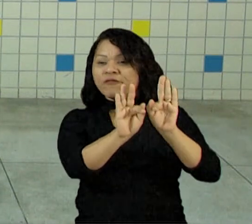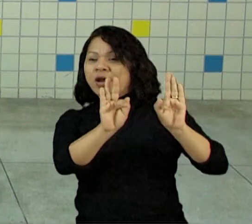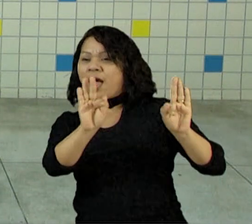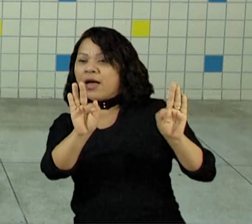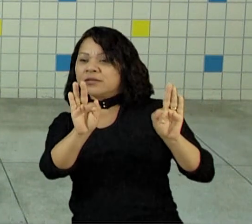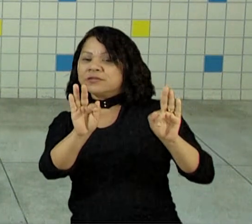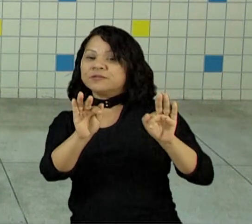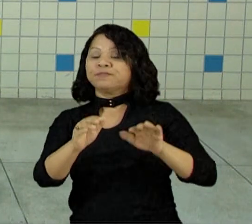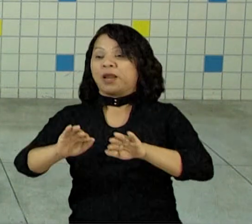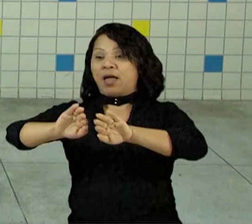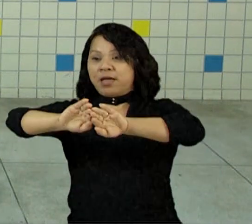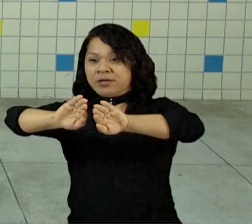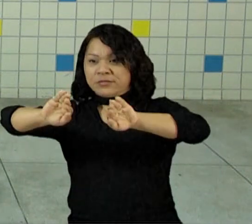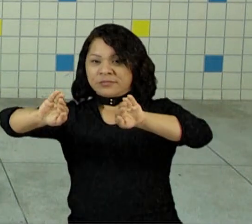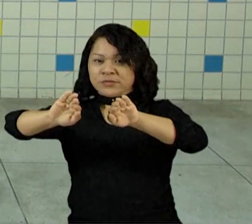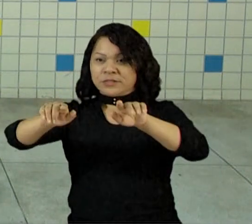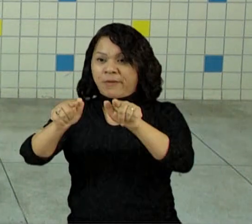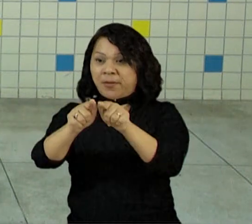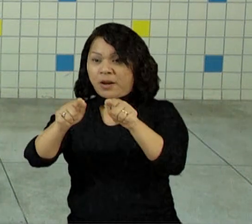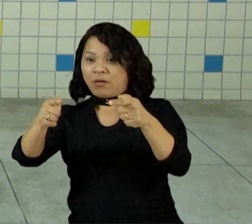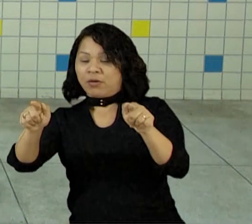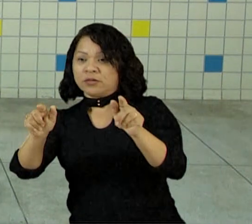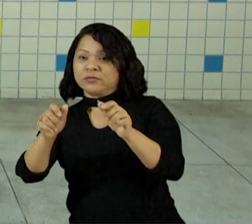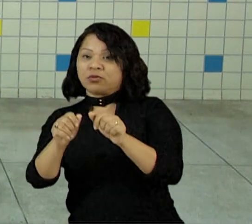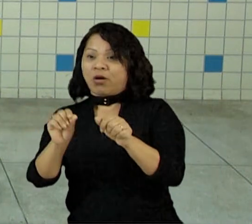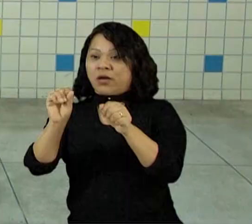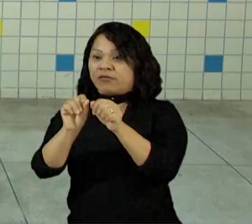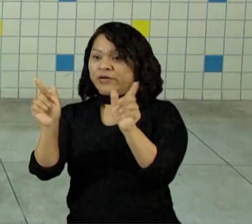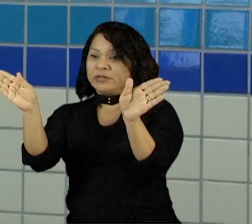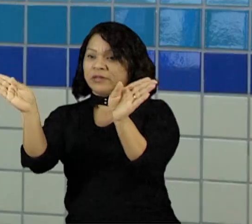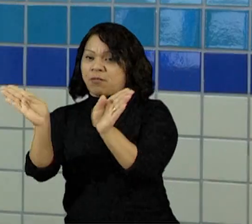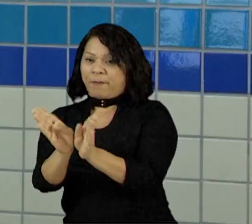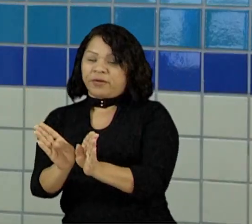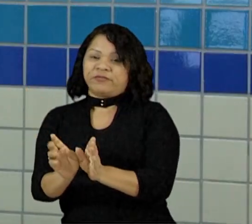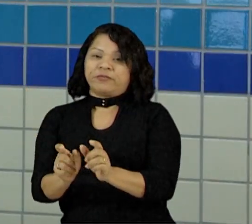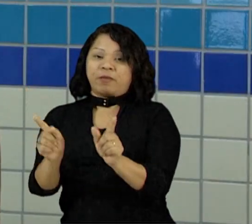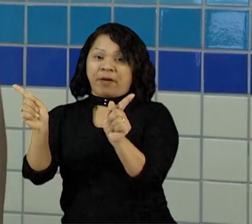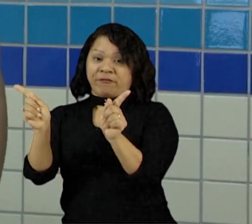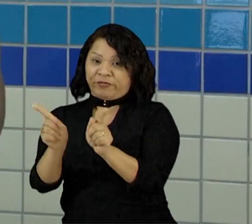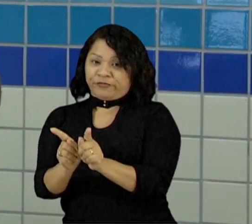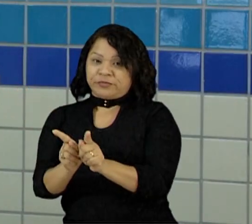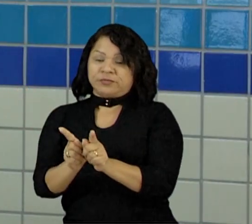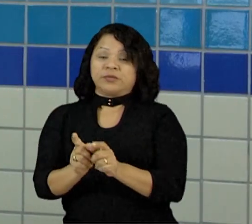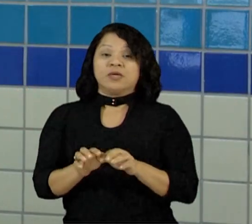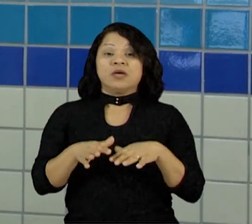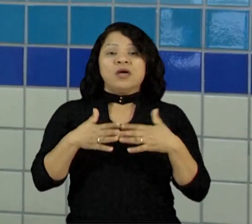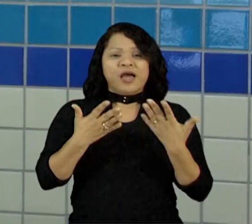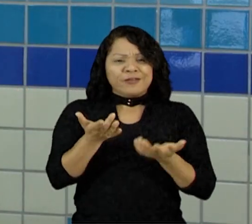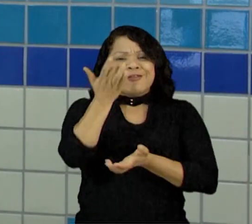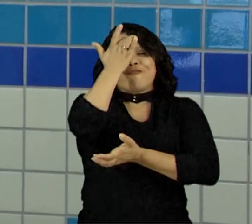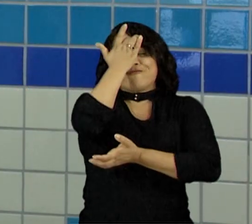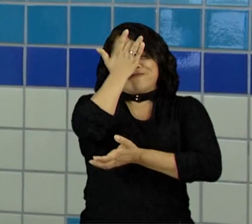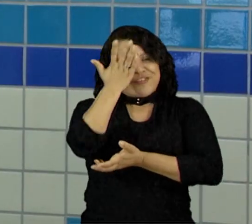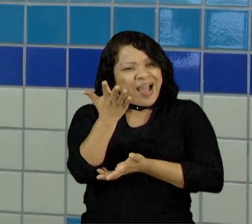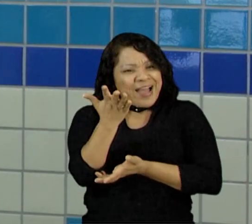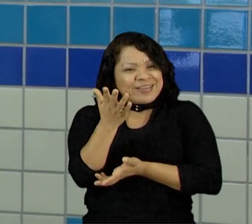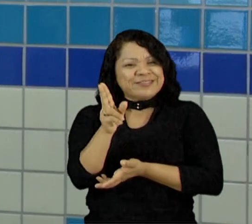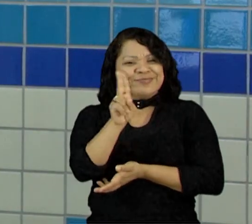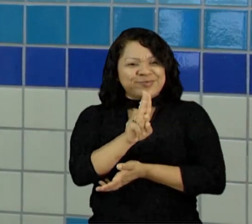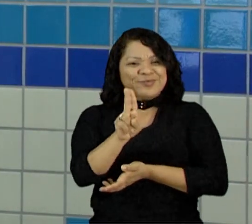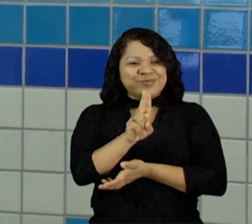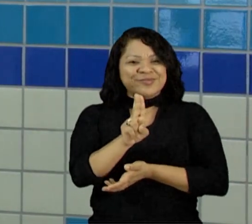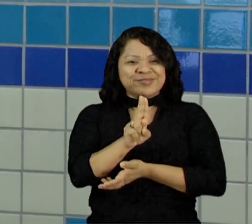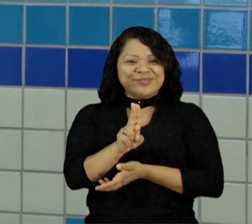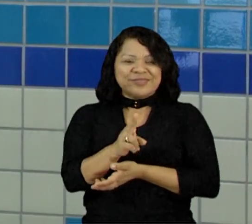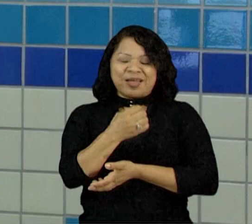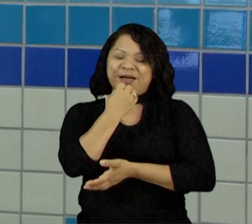tema, e fazer uma abreviação. Ficou fácil agora, não ficou? Ficou fácil de usar o ponto agora, né? Que